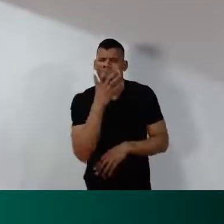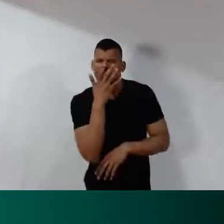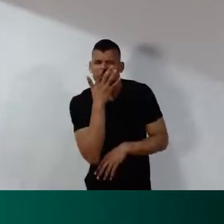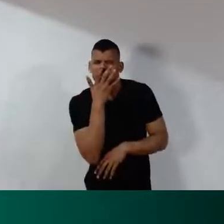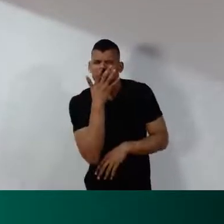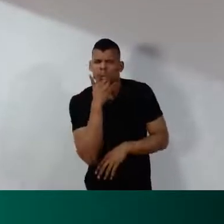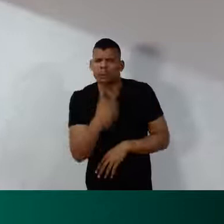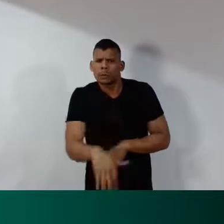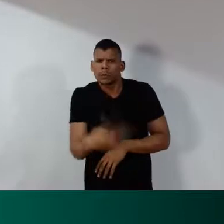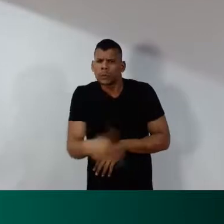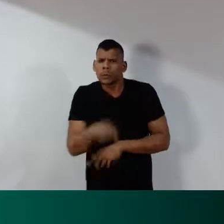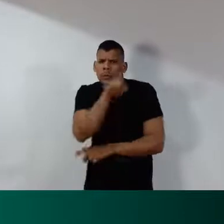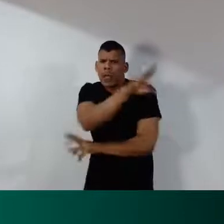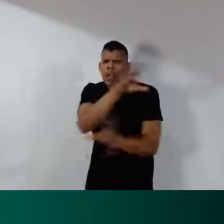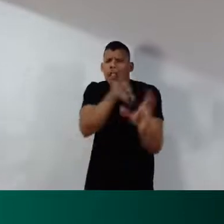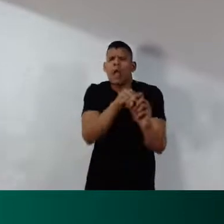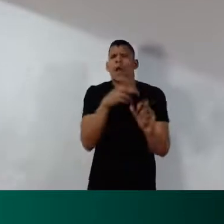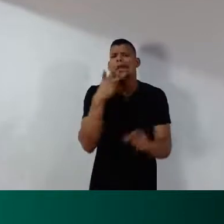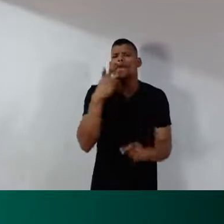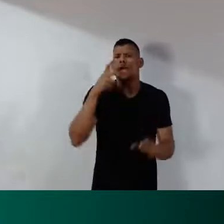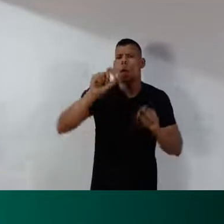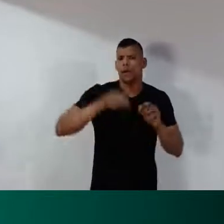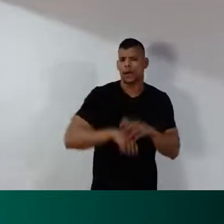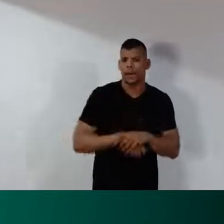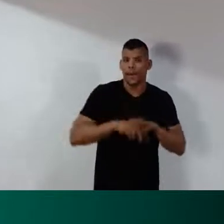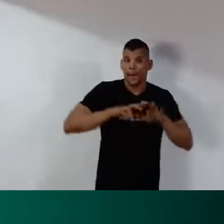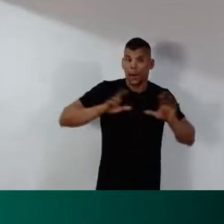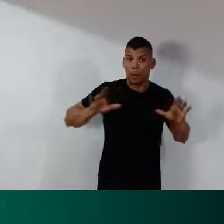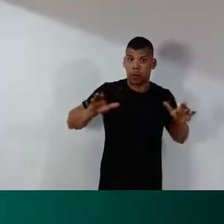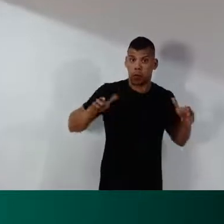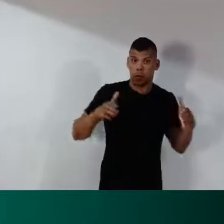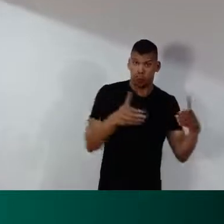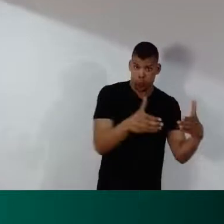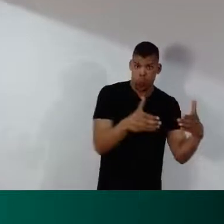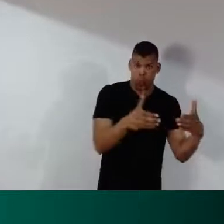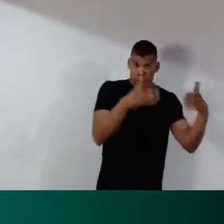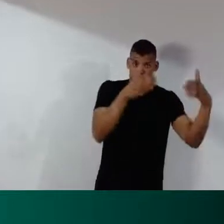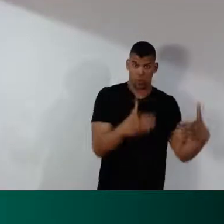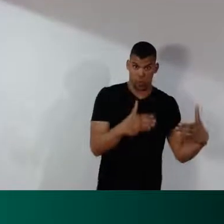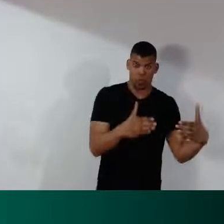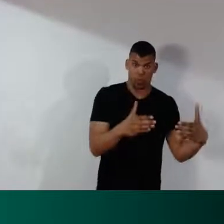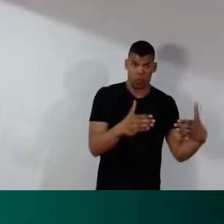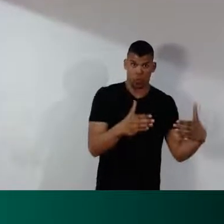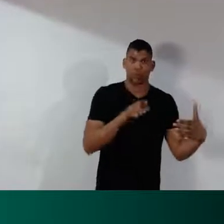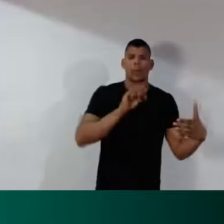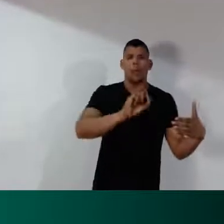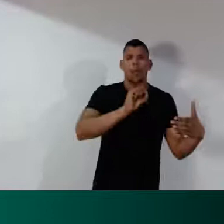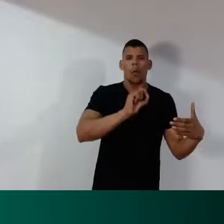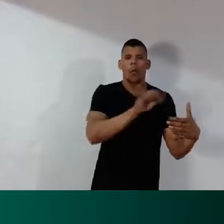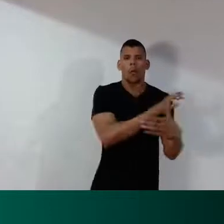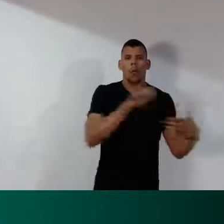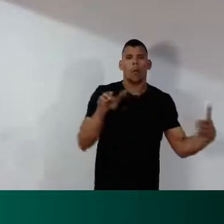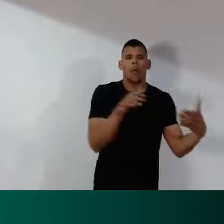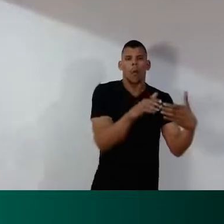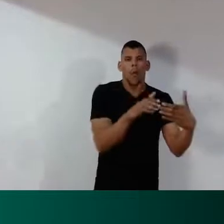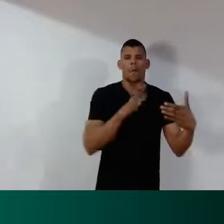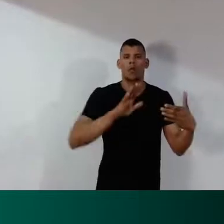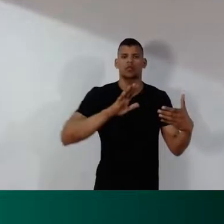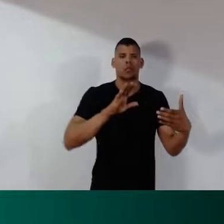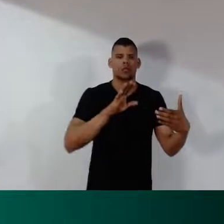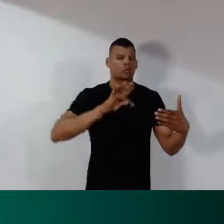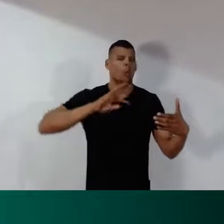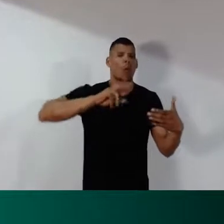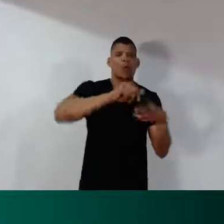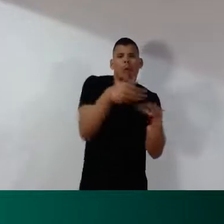ser sim é utilizada organizada graça só que hoje a gente chama de te dicas tecnologias digitais de informação